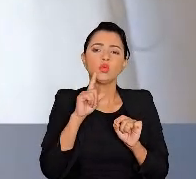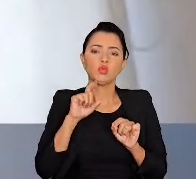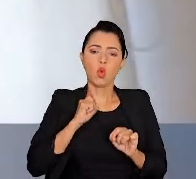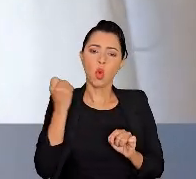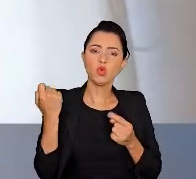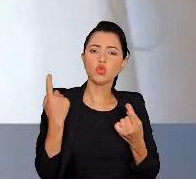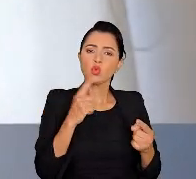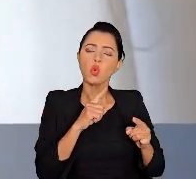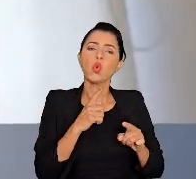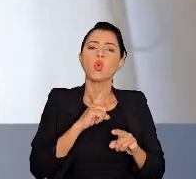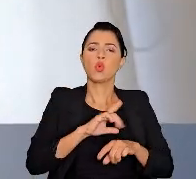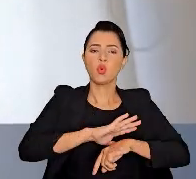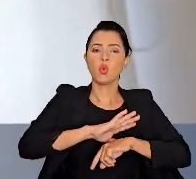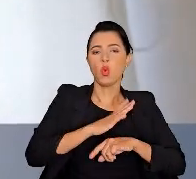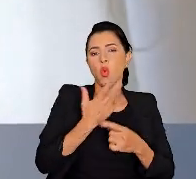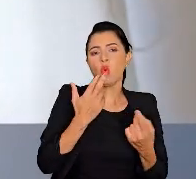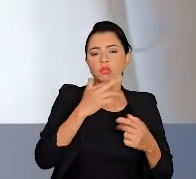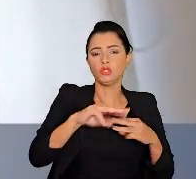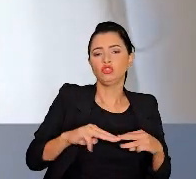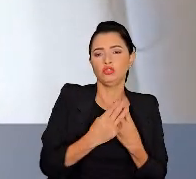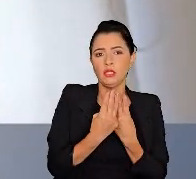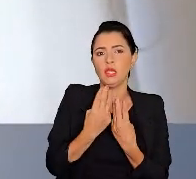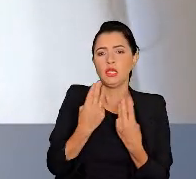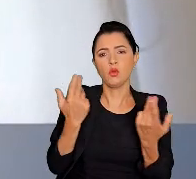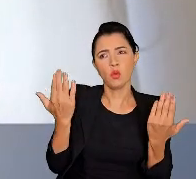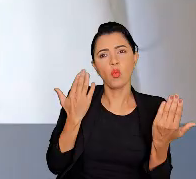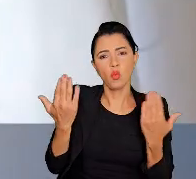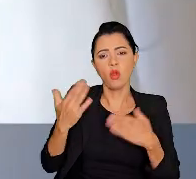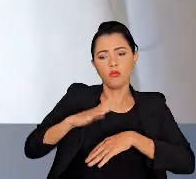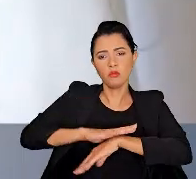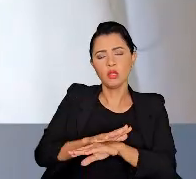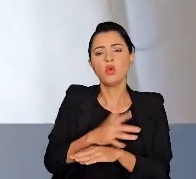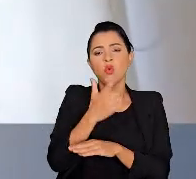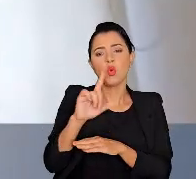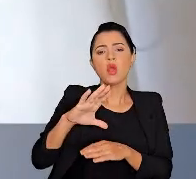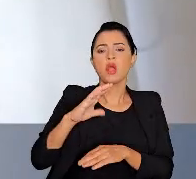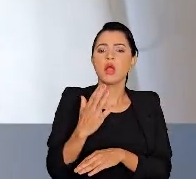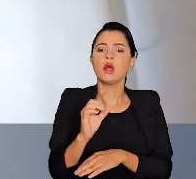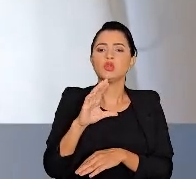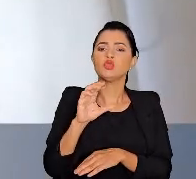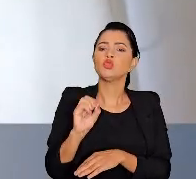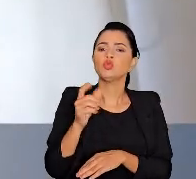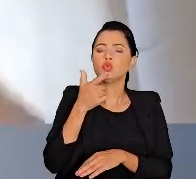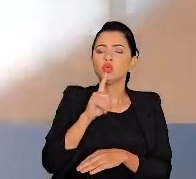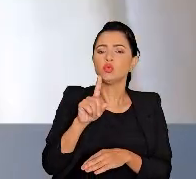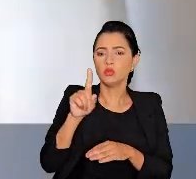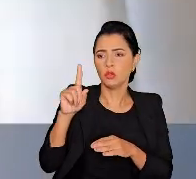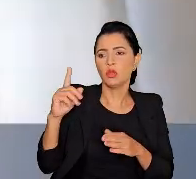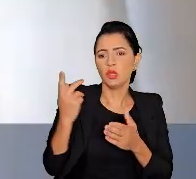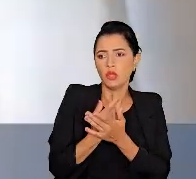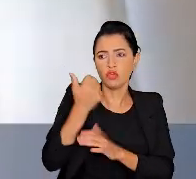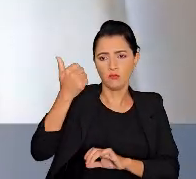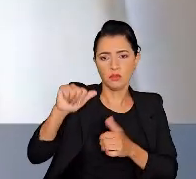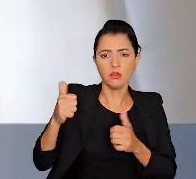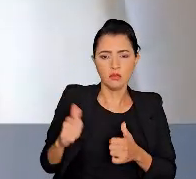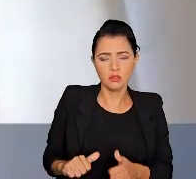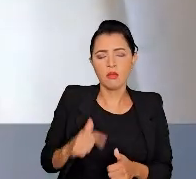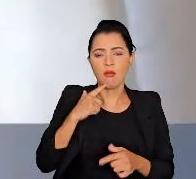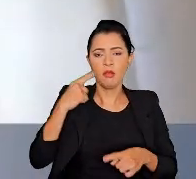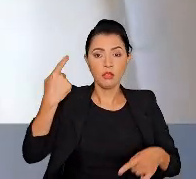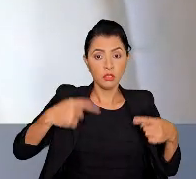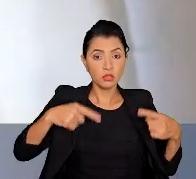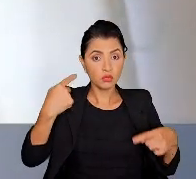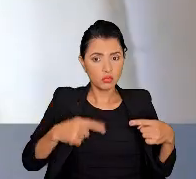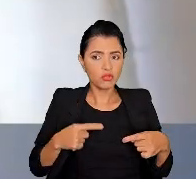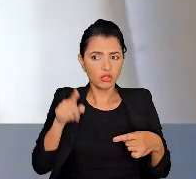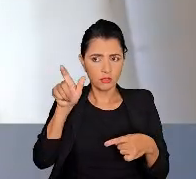racismo, do chamado caso Elvanger. Qual razão pela qual é importante analisar e discutir esse